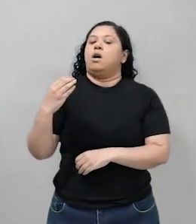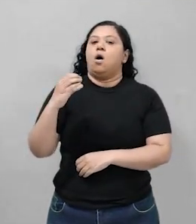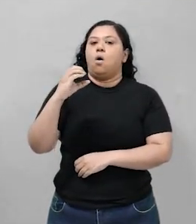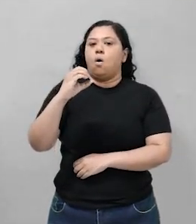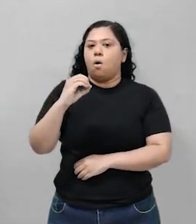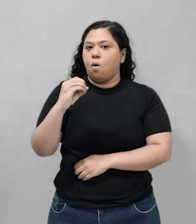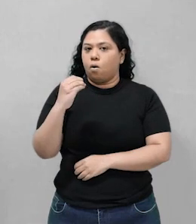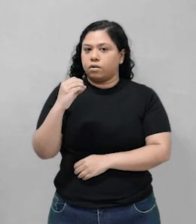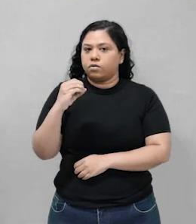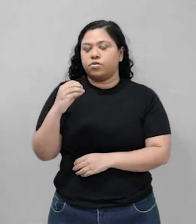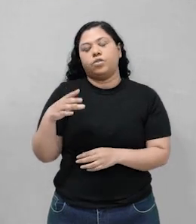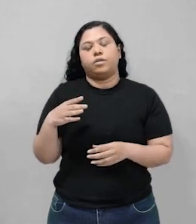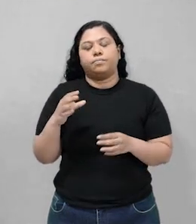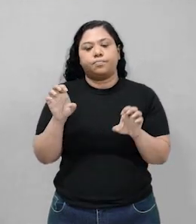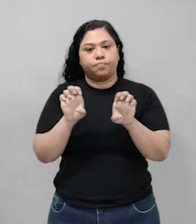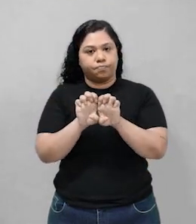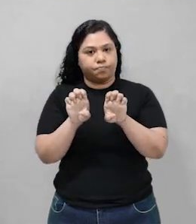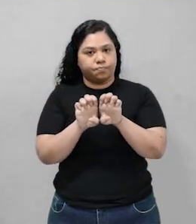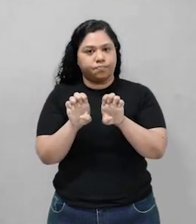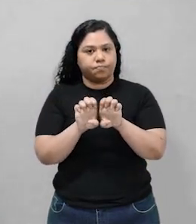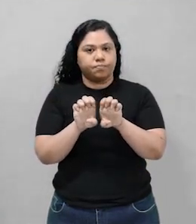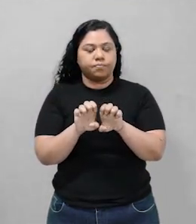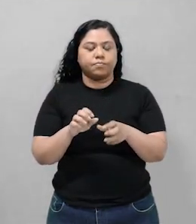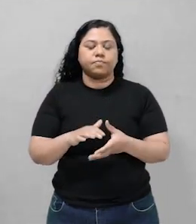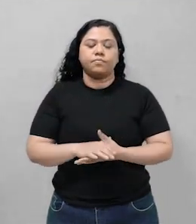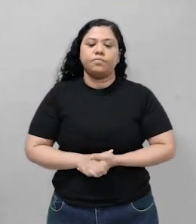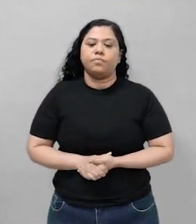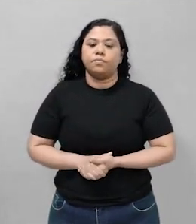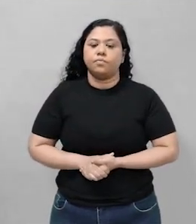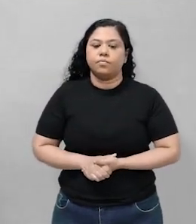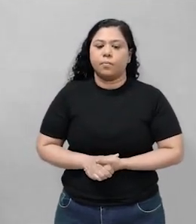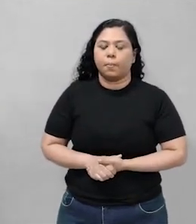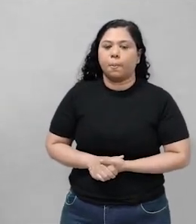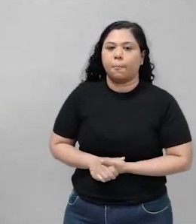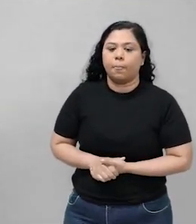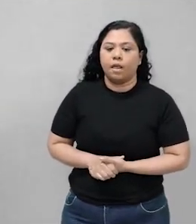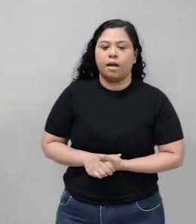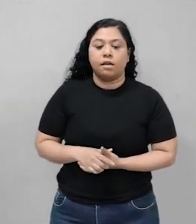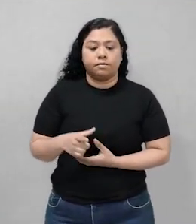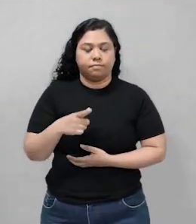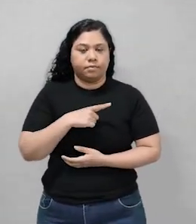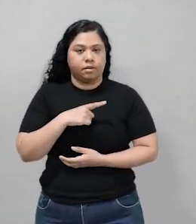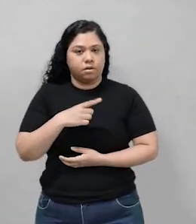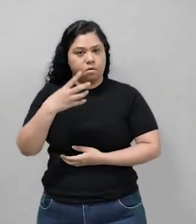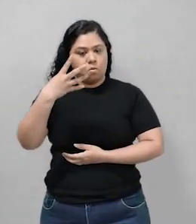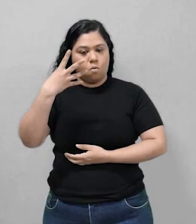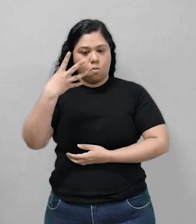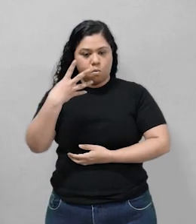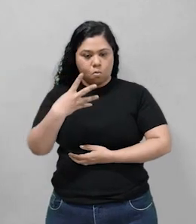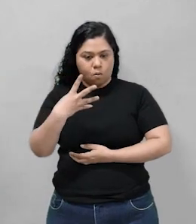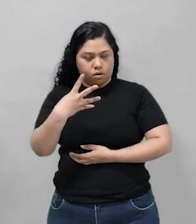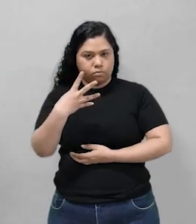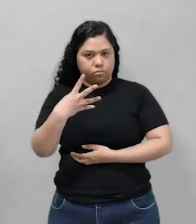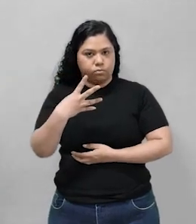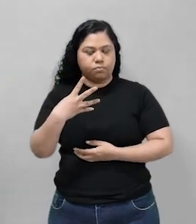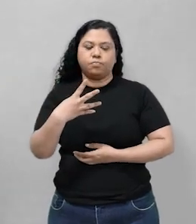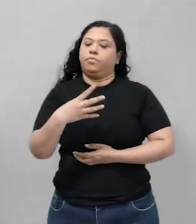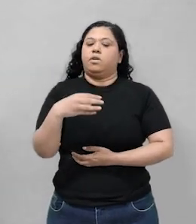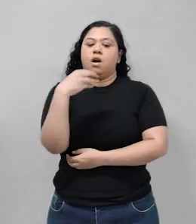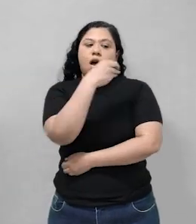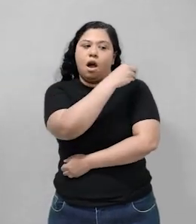composição. Acompanhe aqui na tela, estou colocando para vocês 4 funções oxigenadas. A função